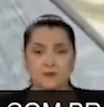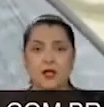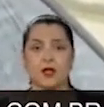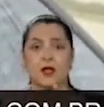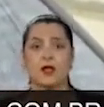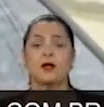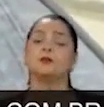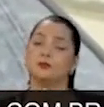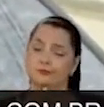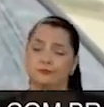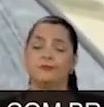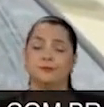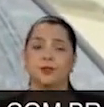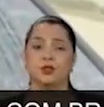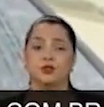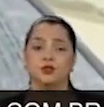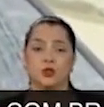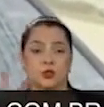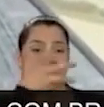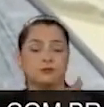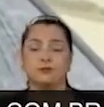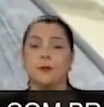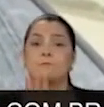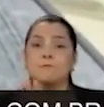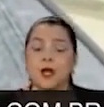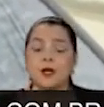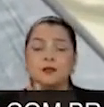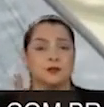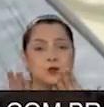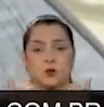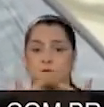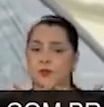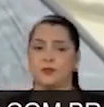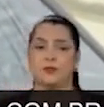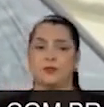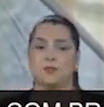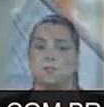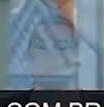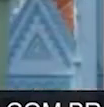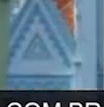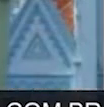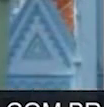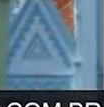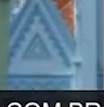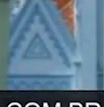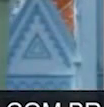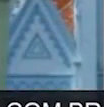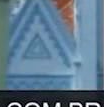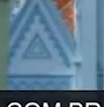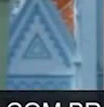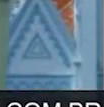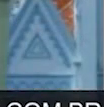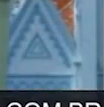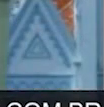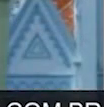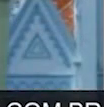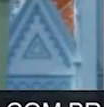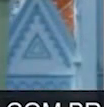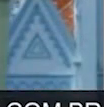sorte que deu para aproveitar umas coisas, mas alimento, essas coisas, foi tudo jogado fora. Pois aí, nessa hora,